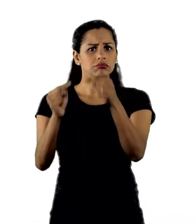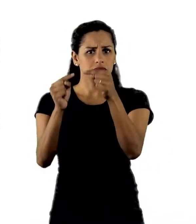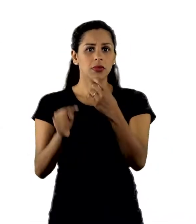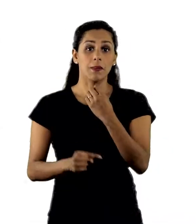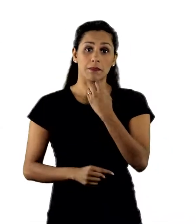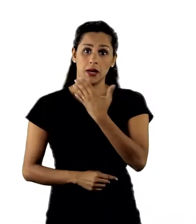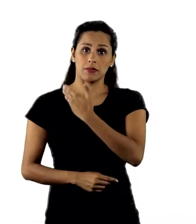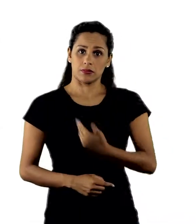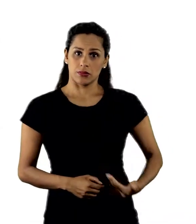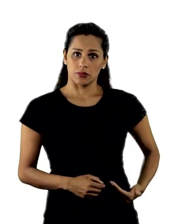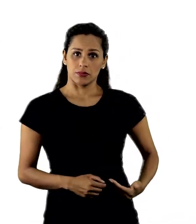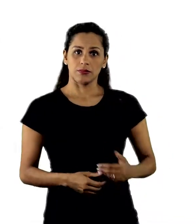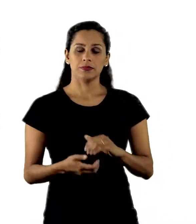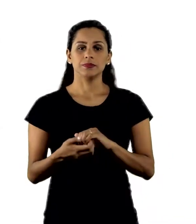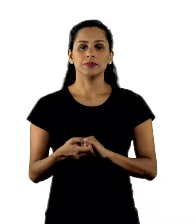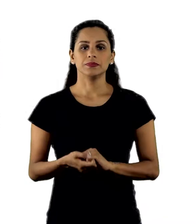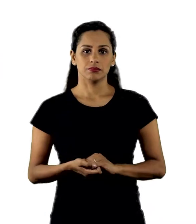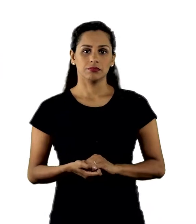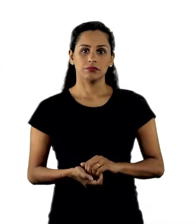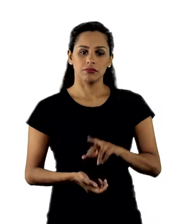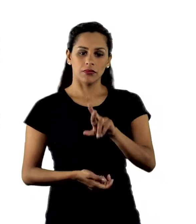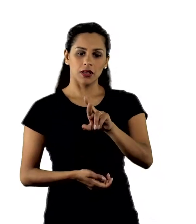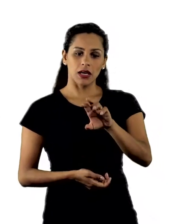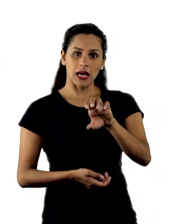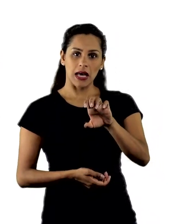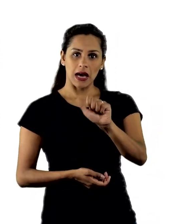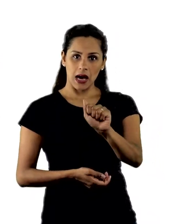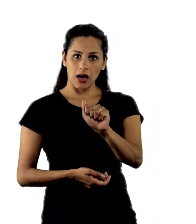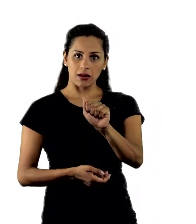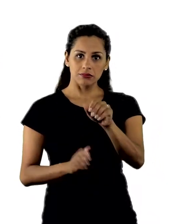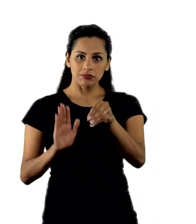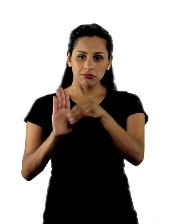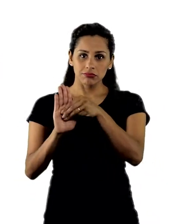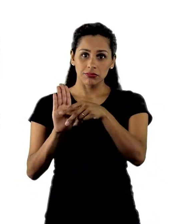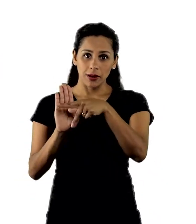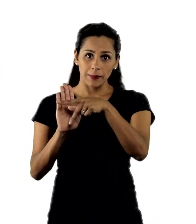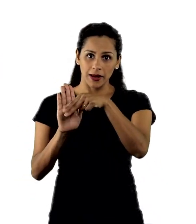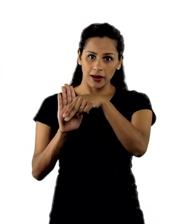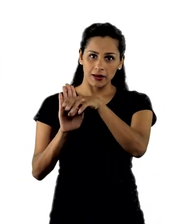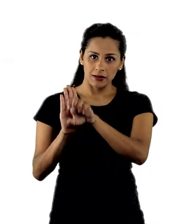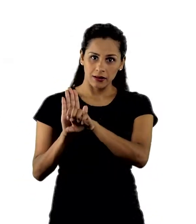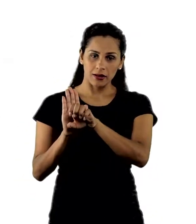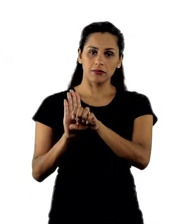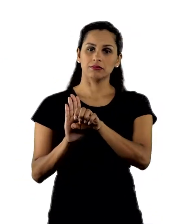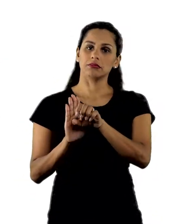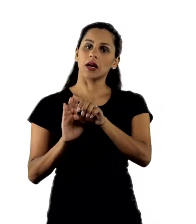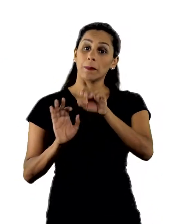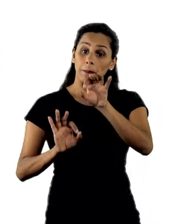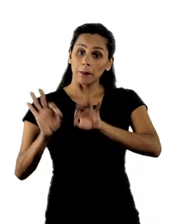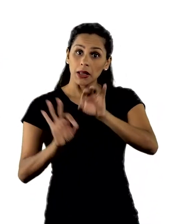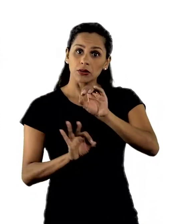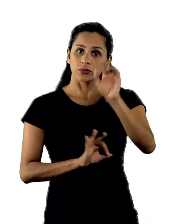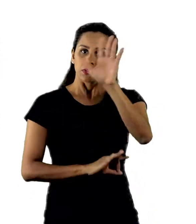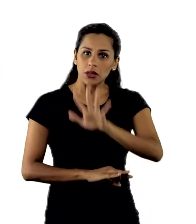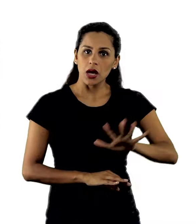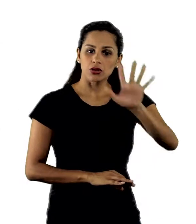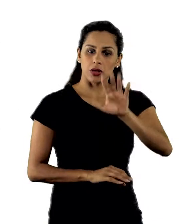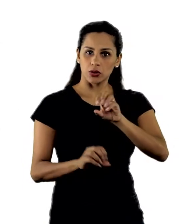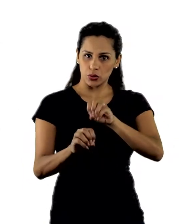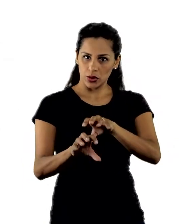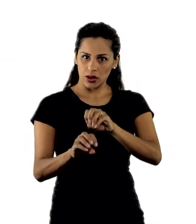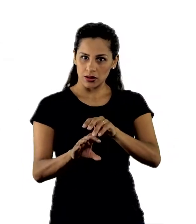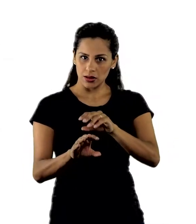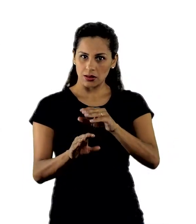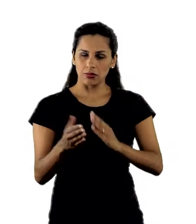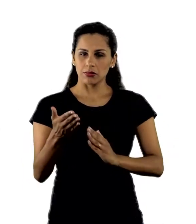sejam bens públicos ré no bpn é o plano nacional de educação pne é aprovado em